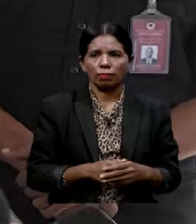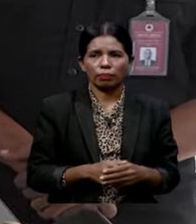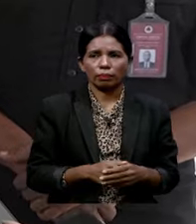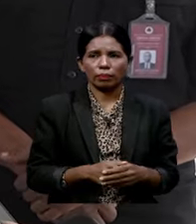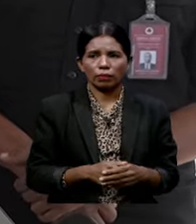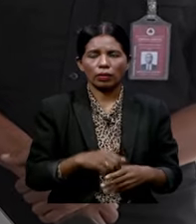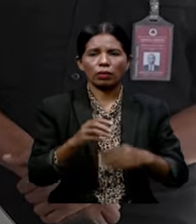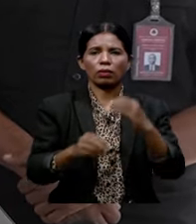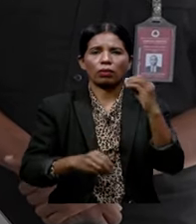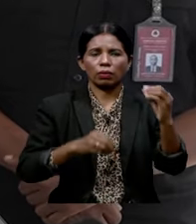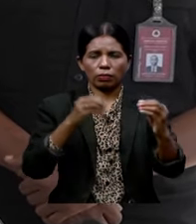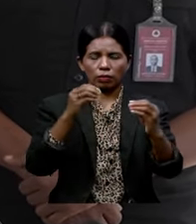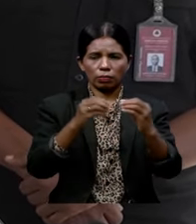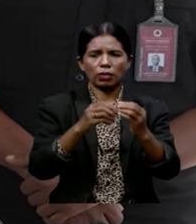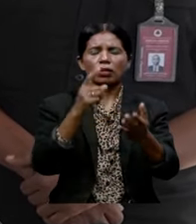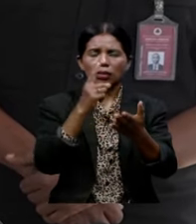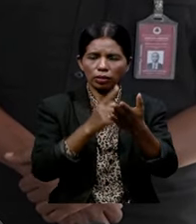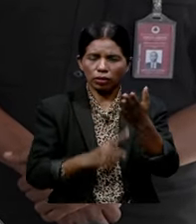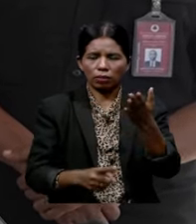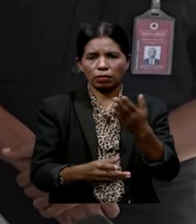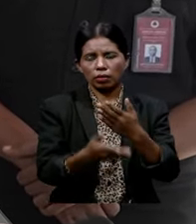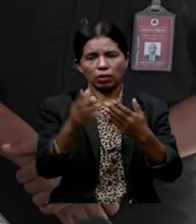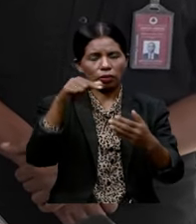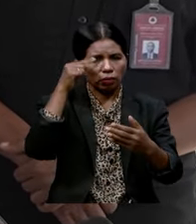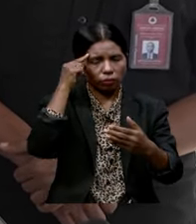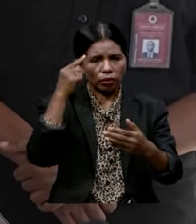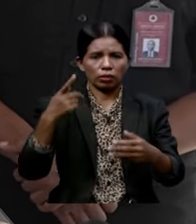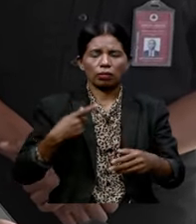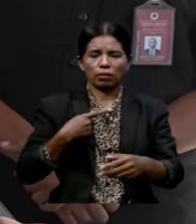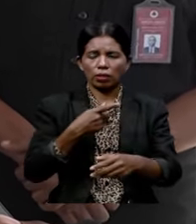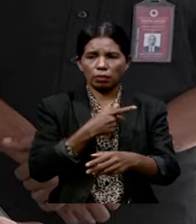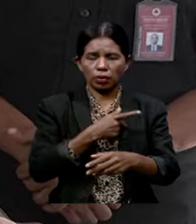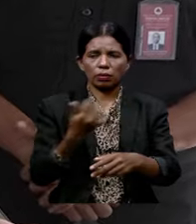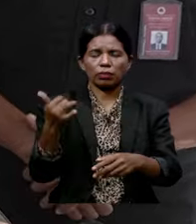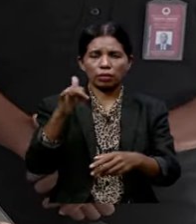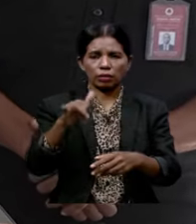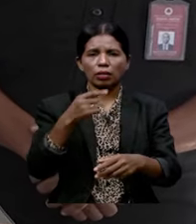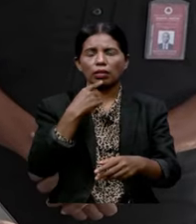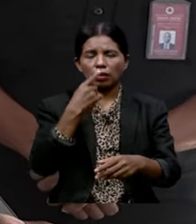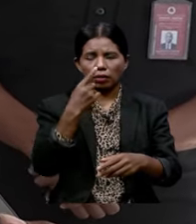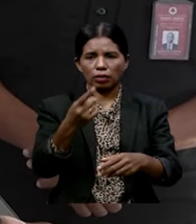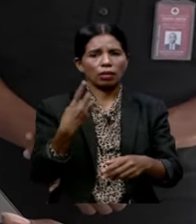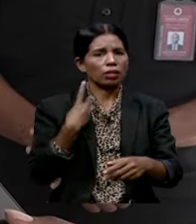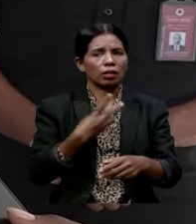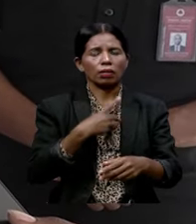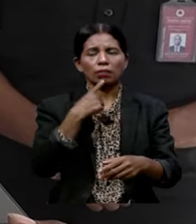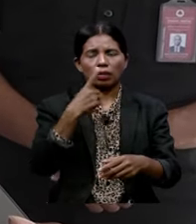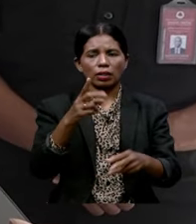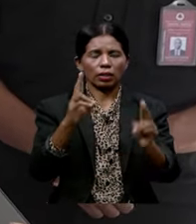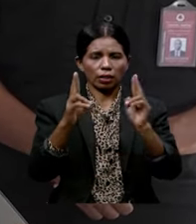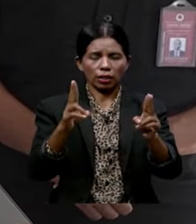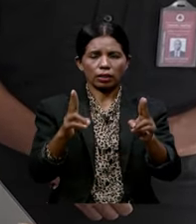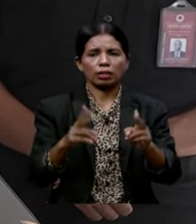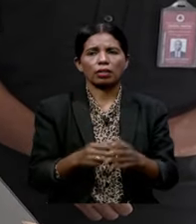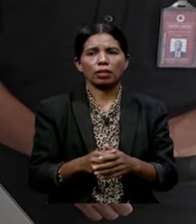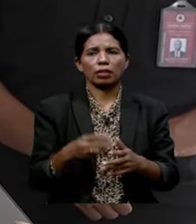Quando vai sair de marcar e o governo e o parlamento sinta de arrumar a minha ruga, não é ruga, lá é urgente,